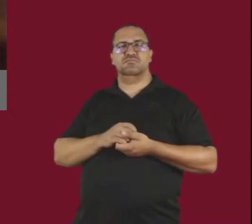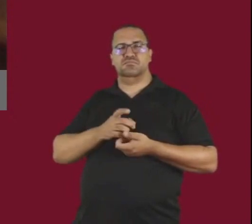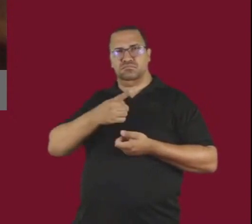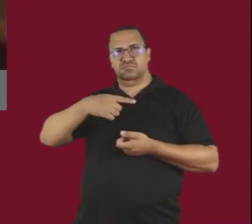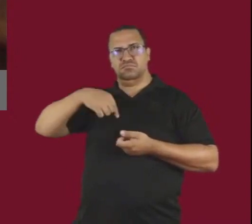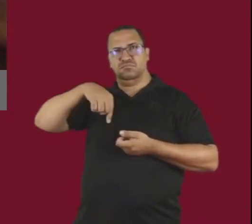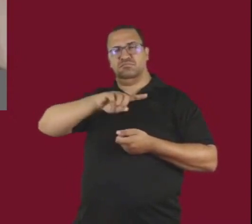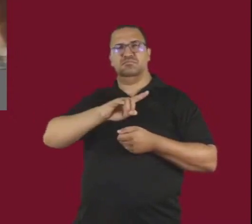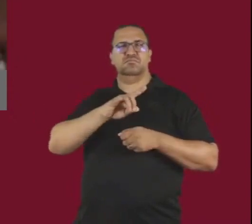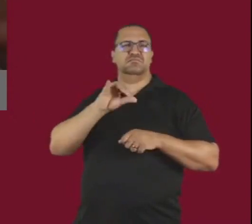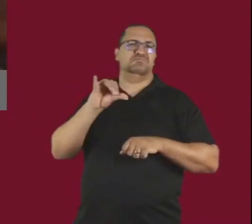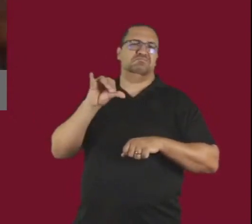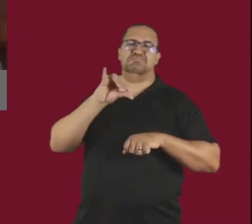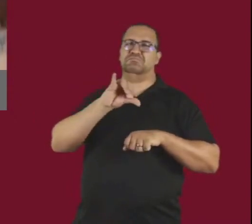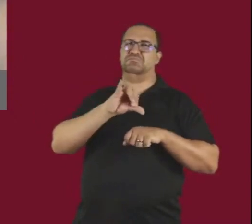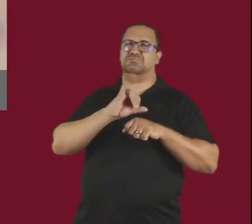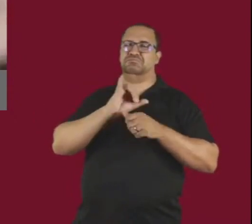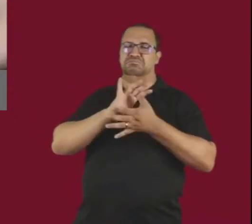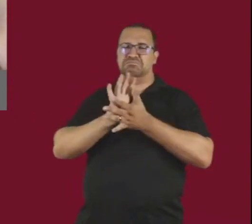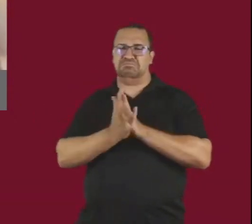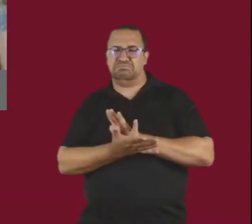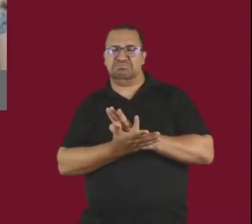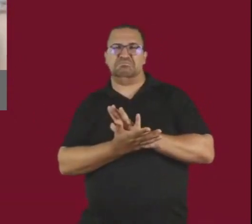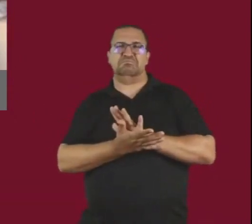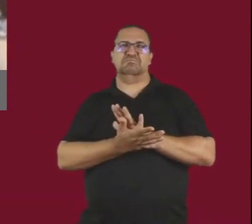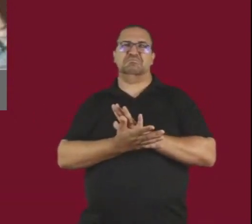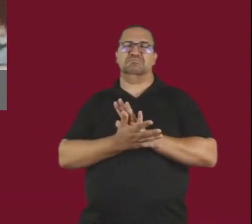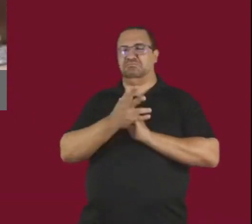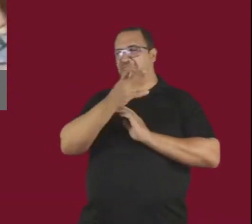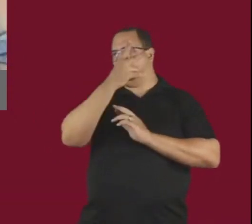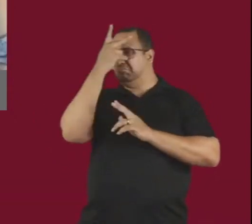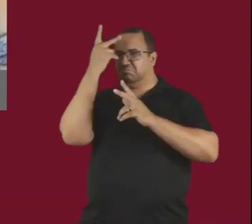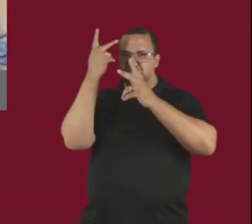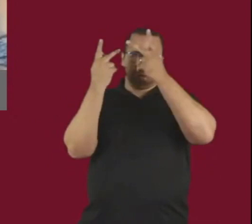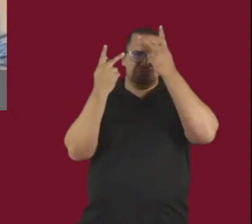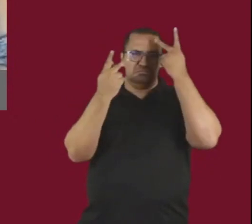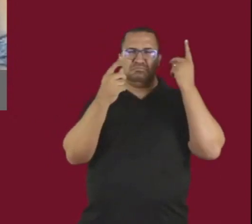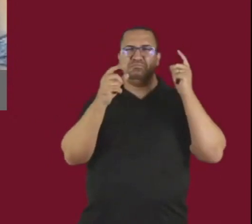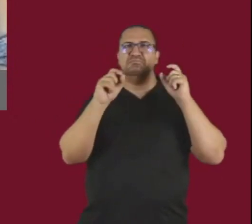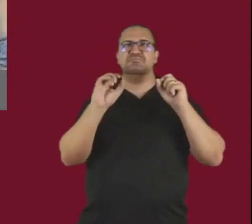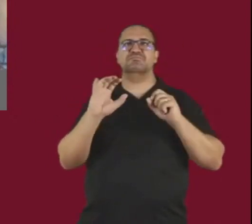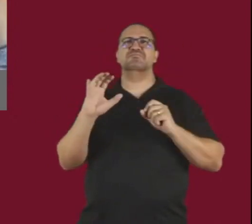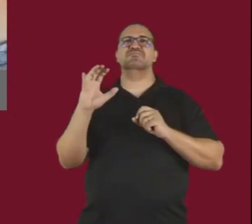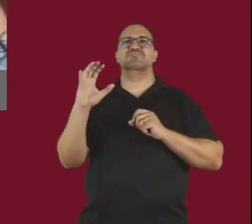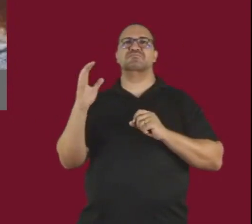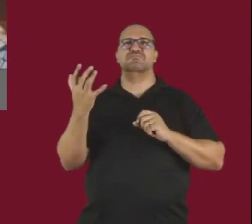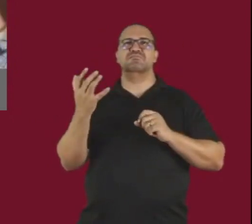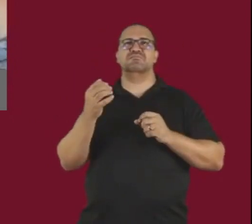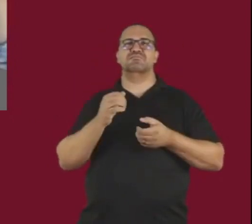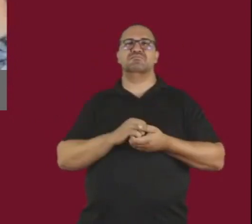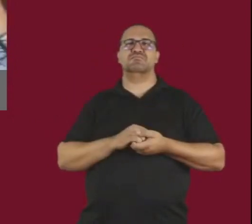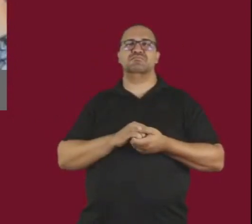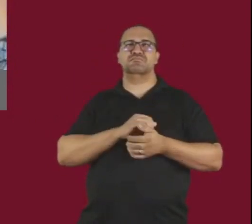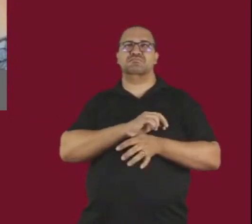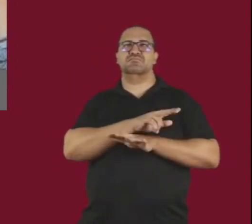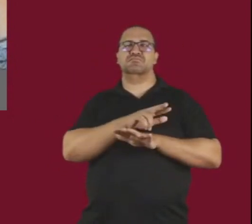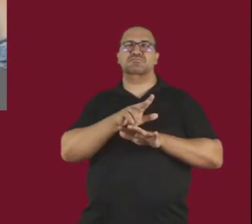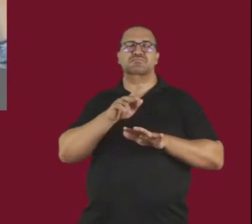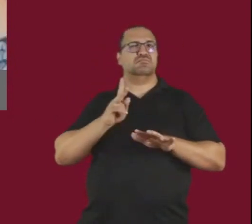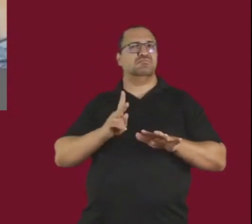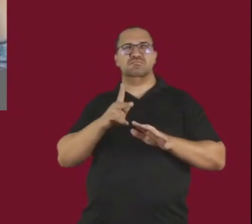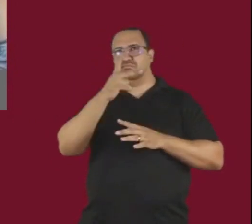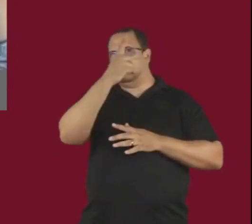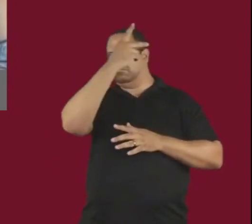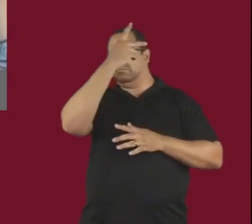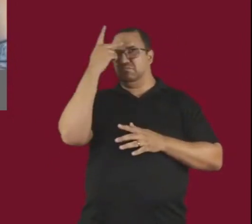destruiu. As pessoas continuam. Olha o que aconteceu nesse ano. E as pessoas continuam achando